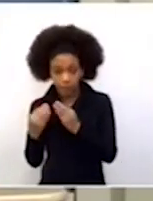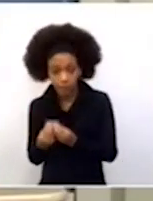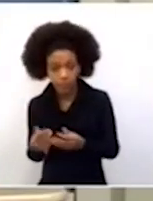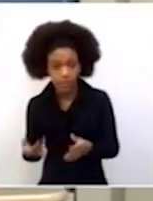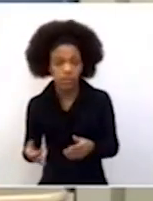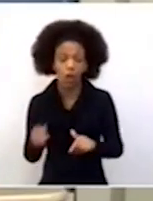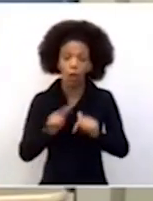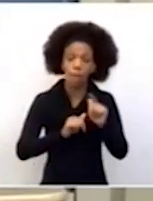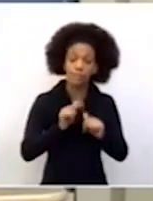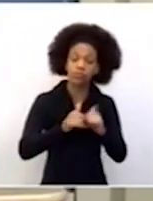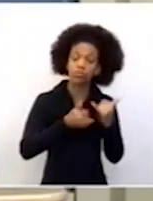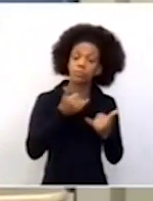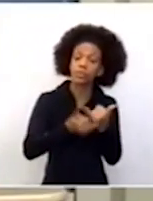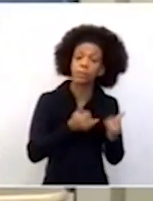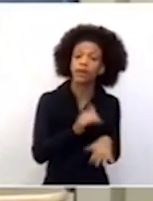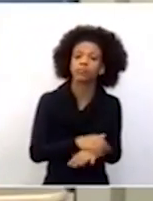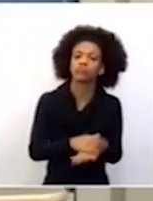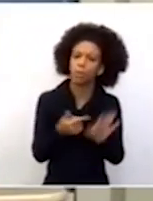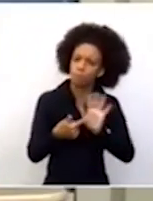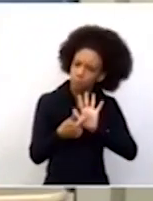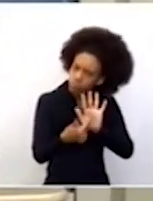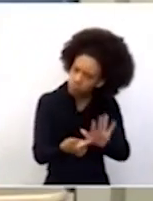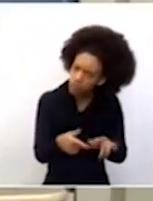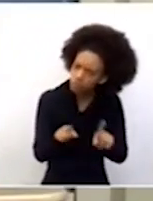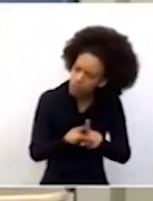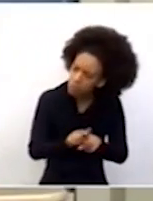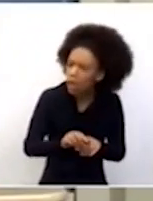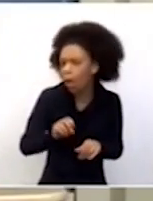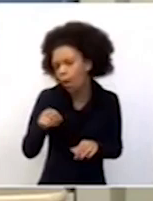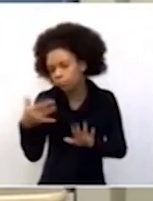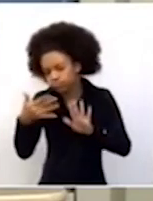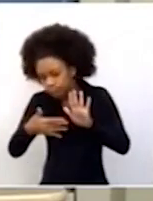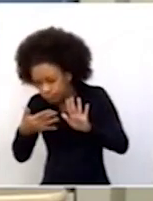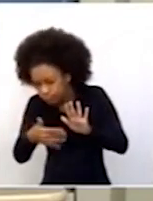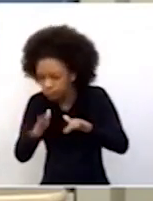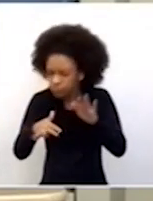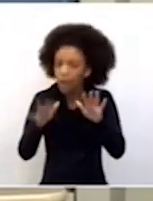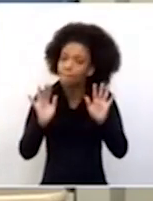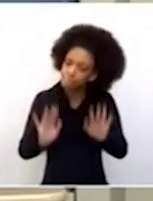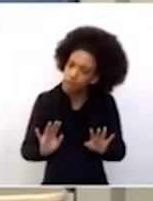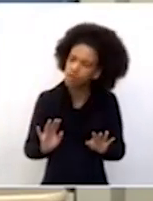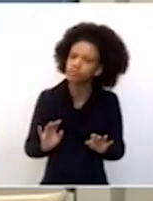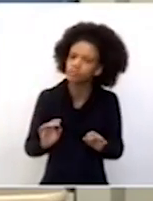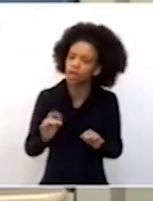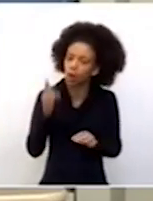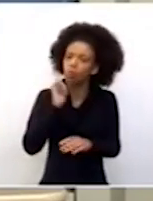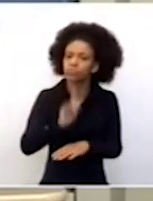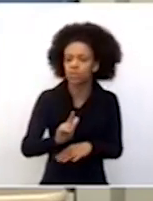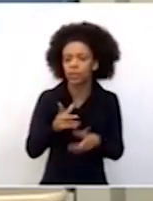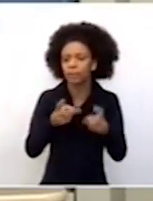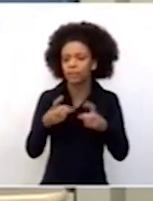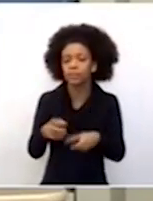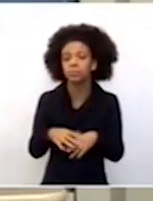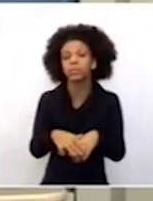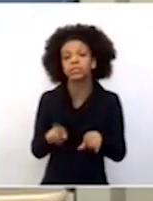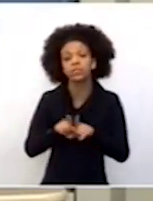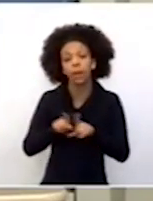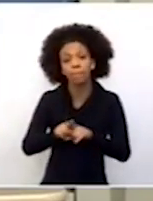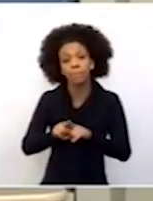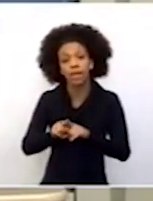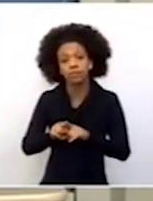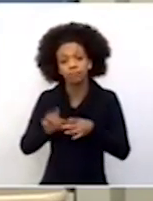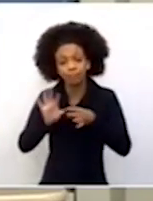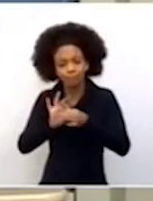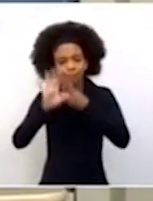Objetos matemáticos estão ali implicitamente ou explicitamente, né? A questão de trabalhar colaborativamente, né? A trabalhar de